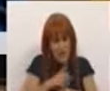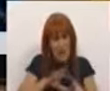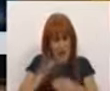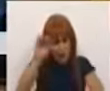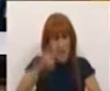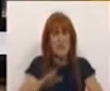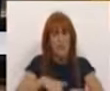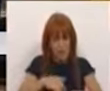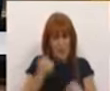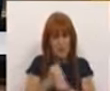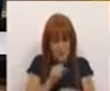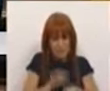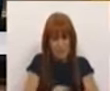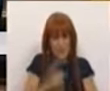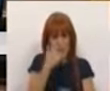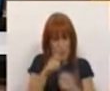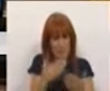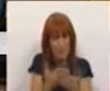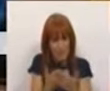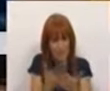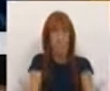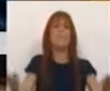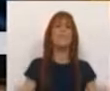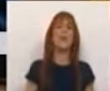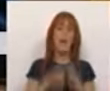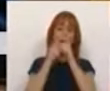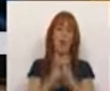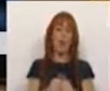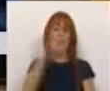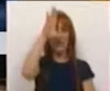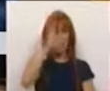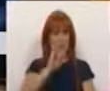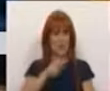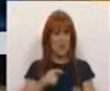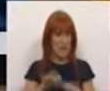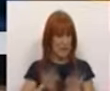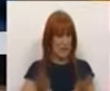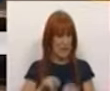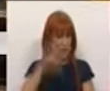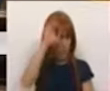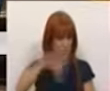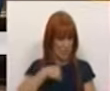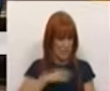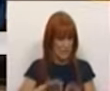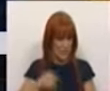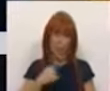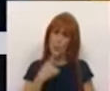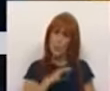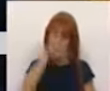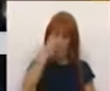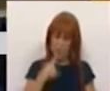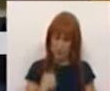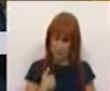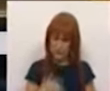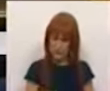Caixa a prestar o serviço às populações. Acompanhará o Governo as nossas preocupações? Pergunto, Sr.